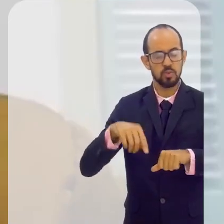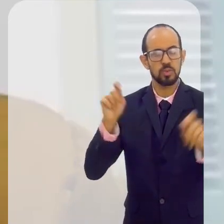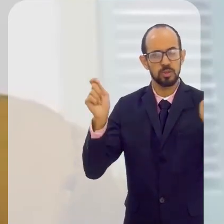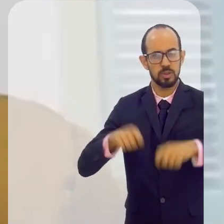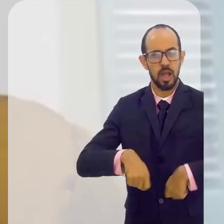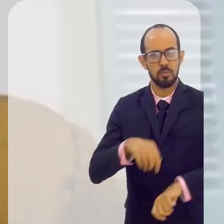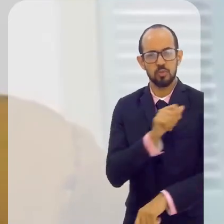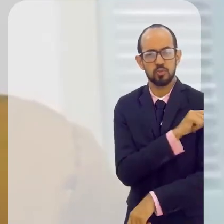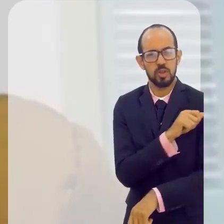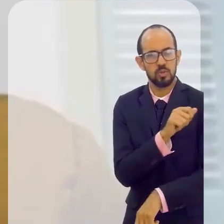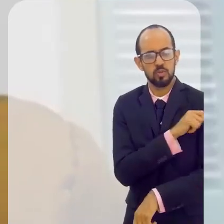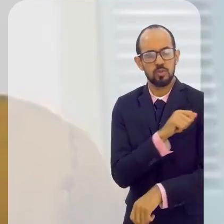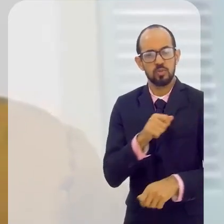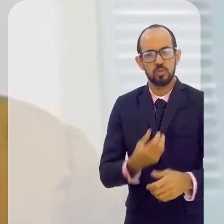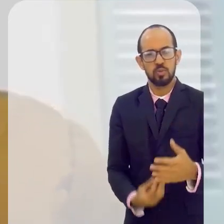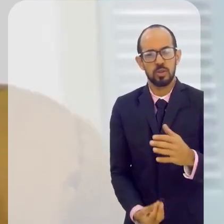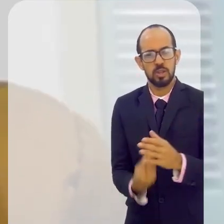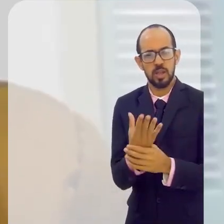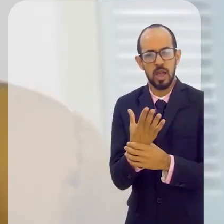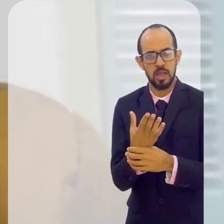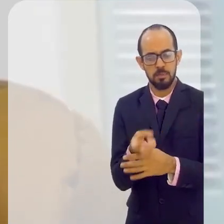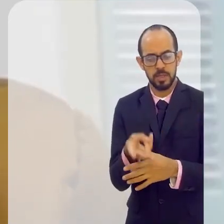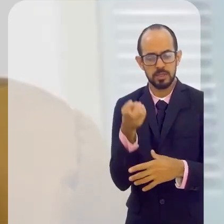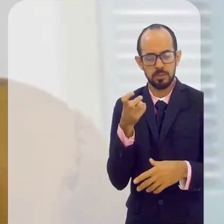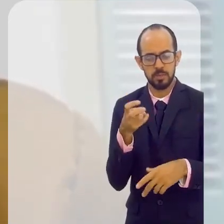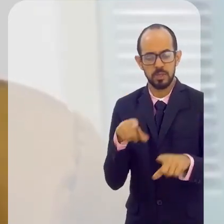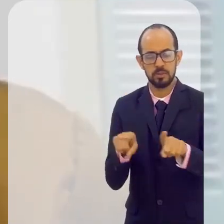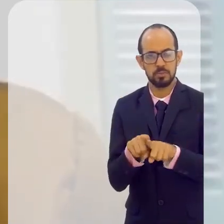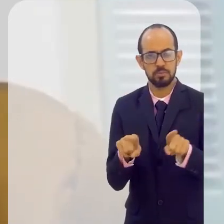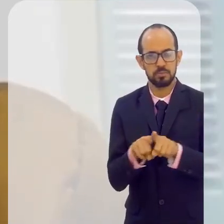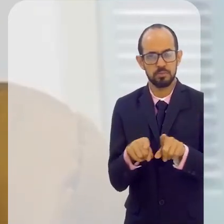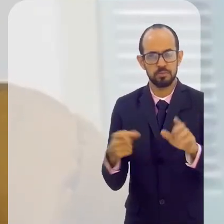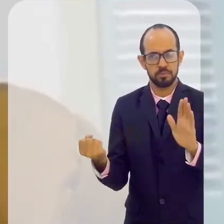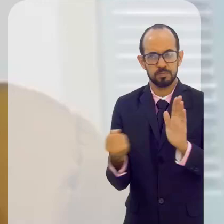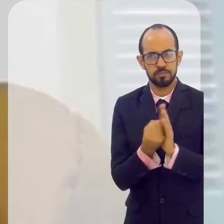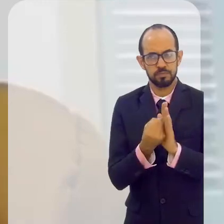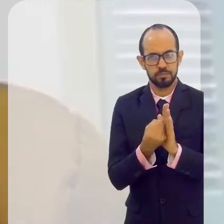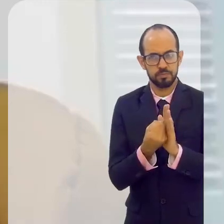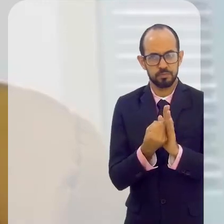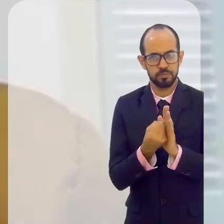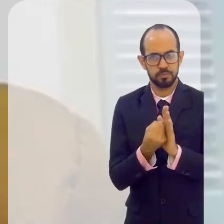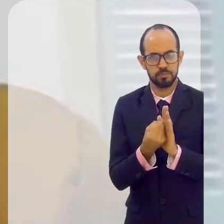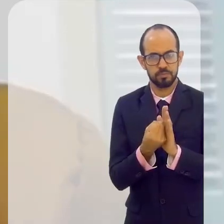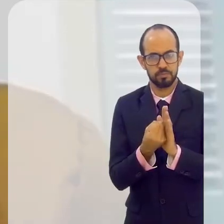aluno consiga produzir e ver, né, o impacto.